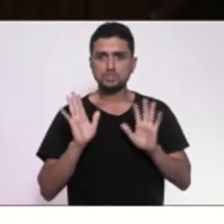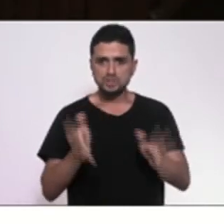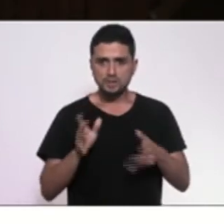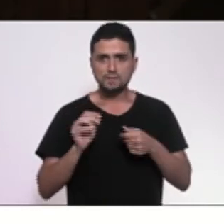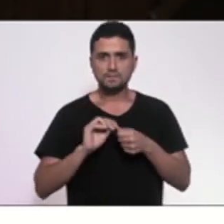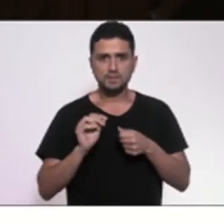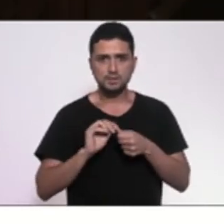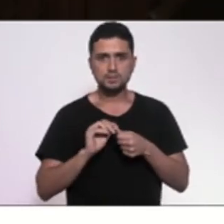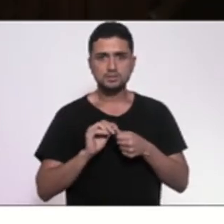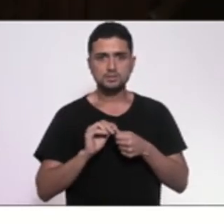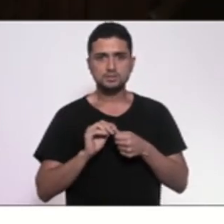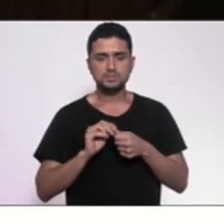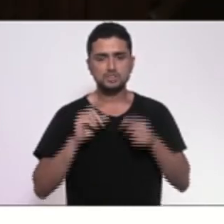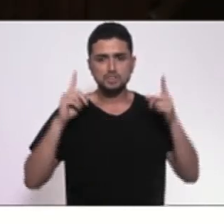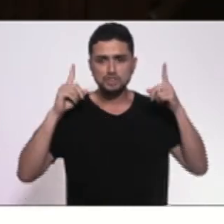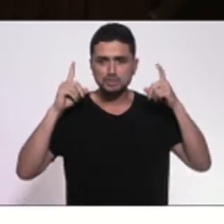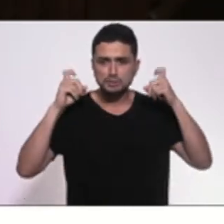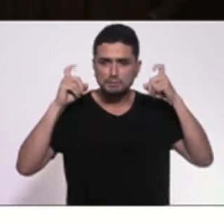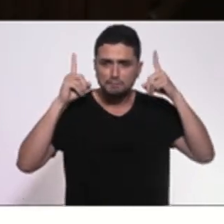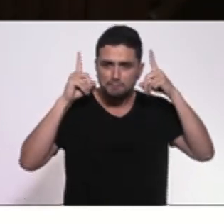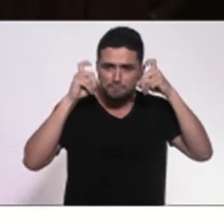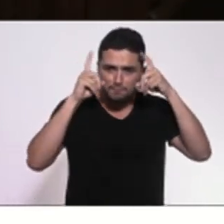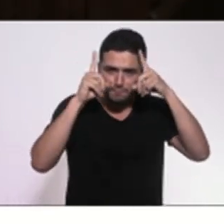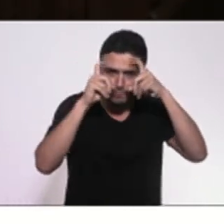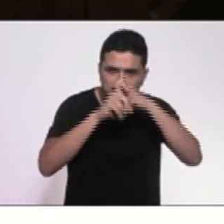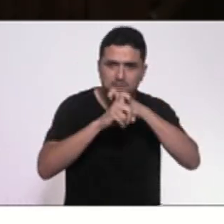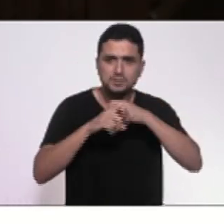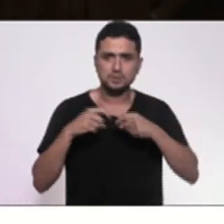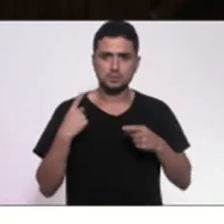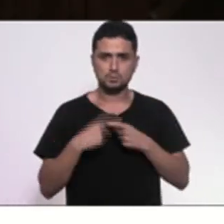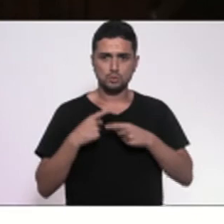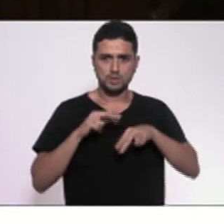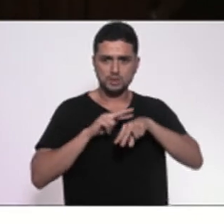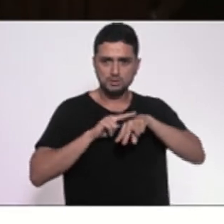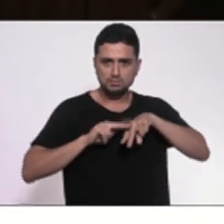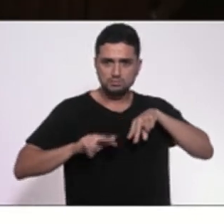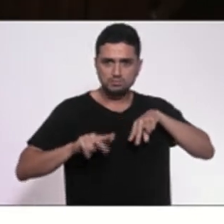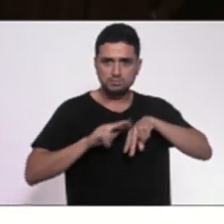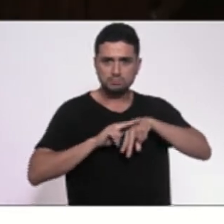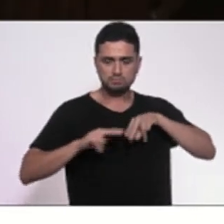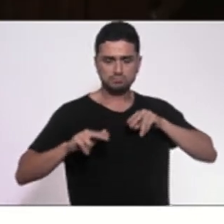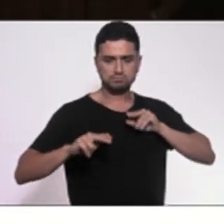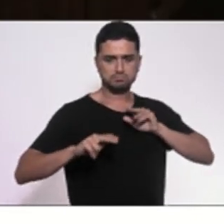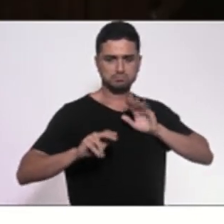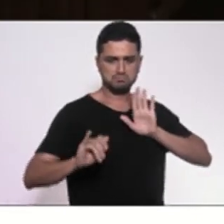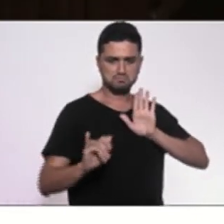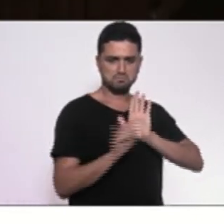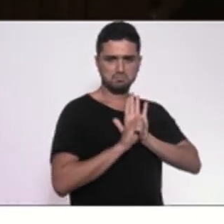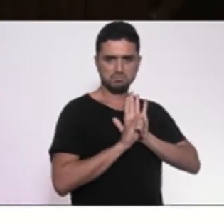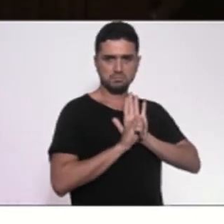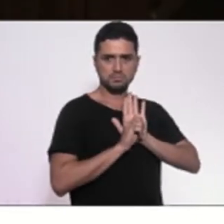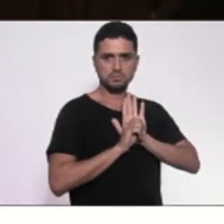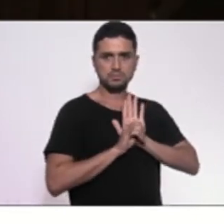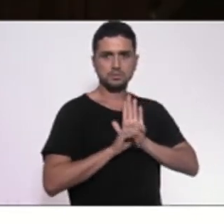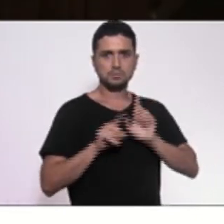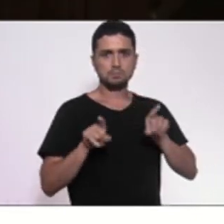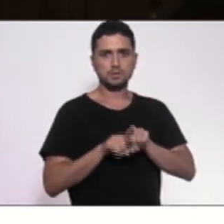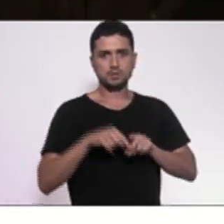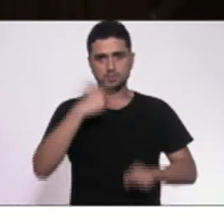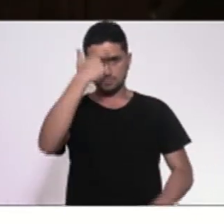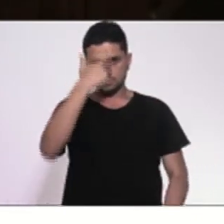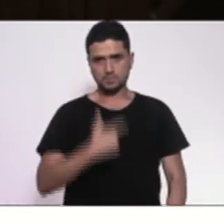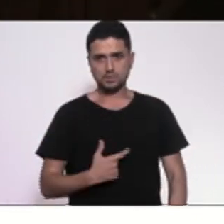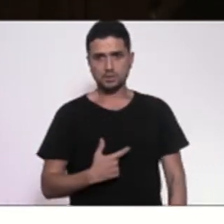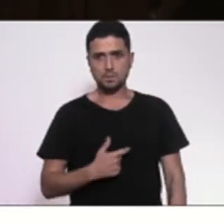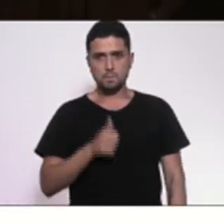algum nível de dificuldade pela identidade de gênero, pelo fato de ser mulher?